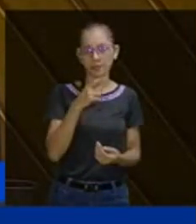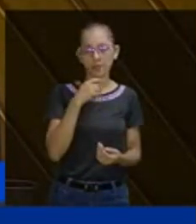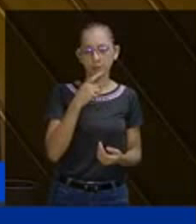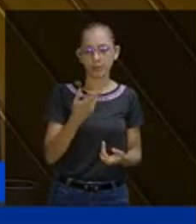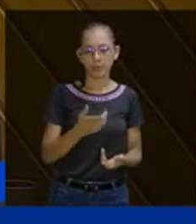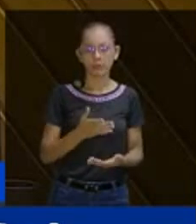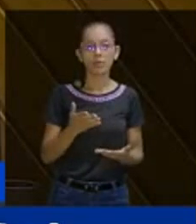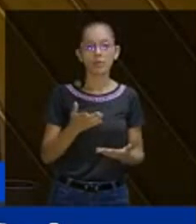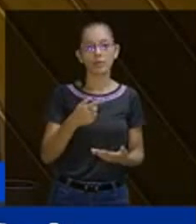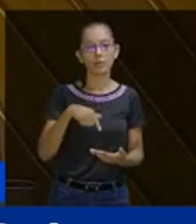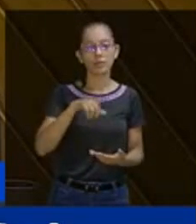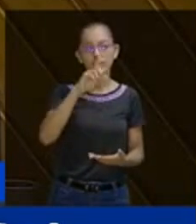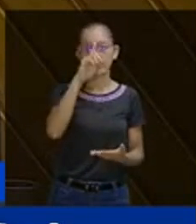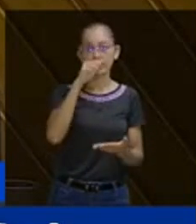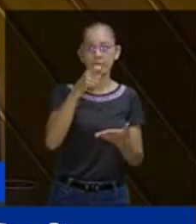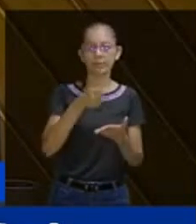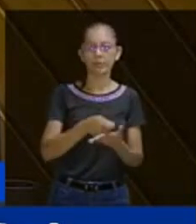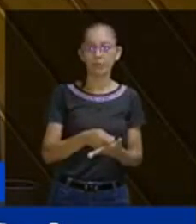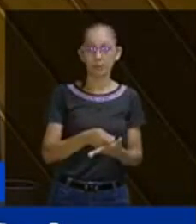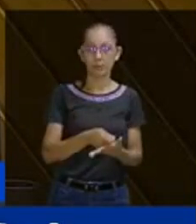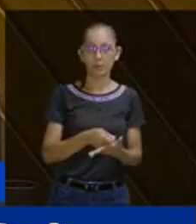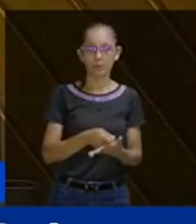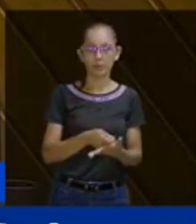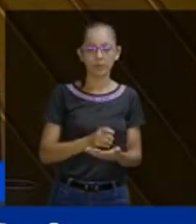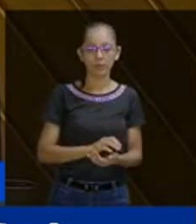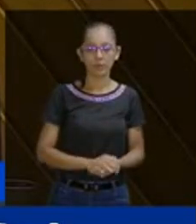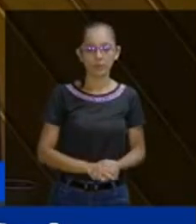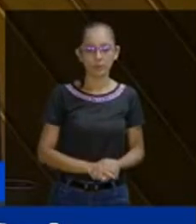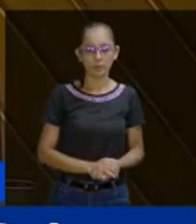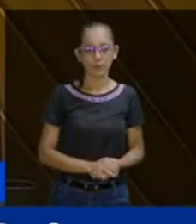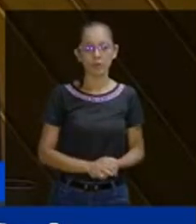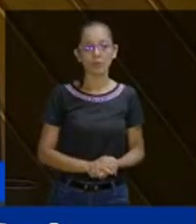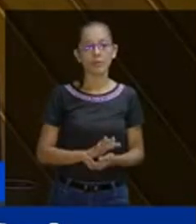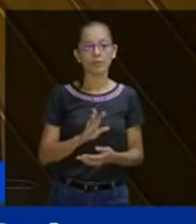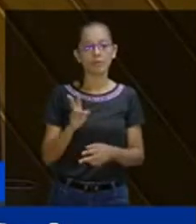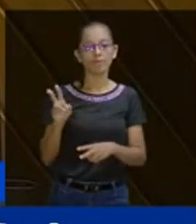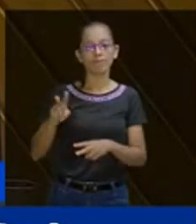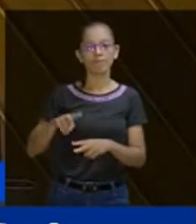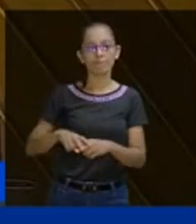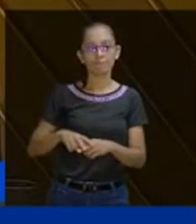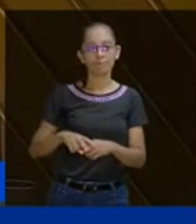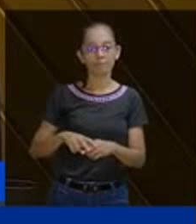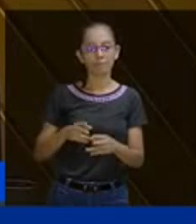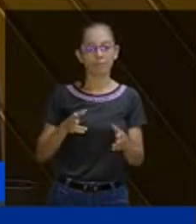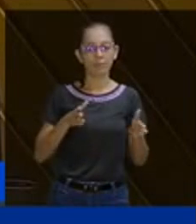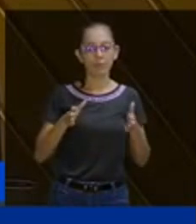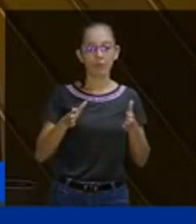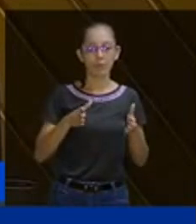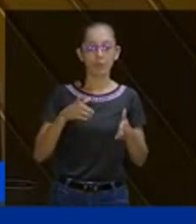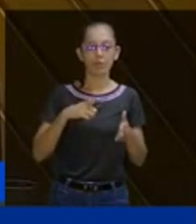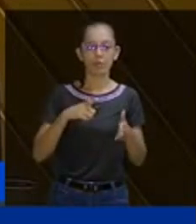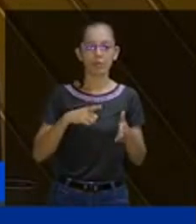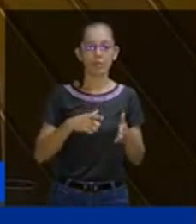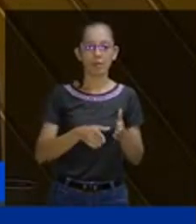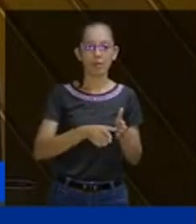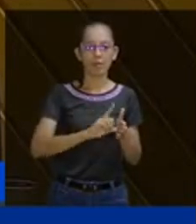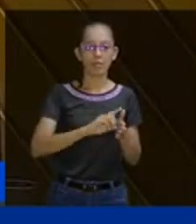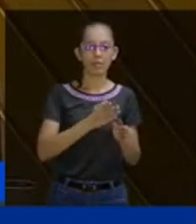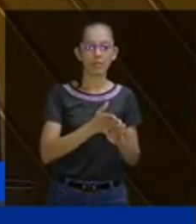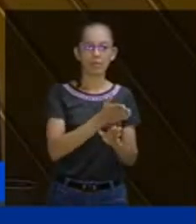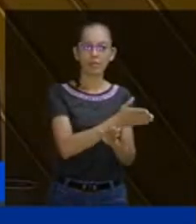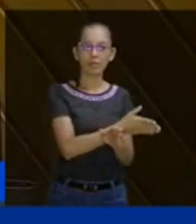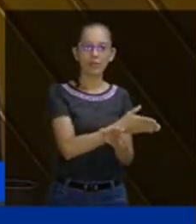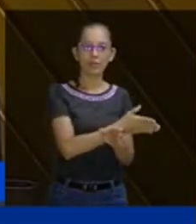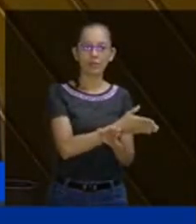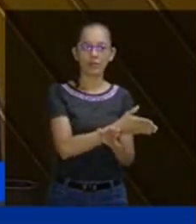uma decisão que decretou a prisão preventiva que antecede os 15 dias da imunidade. Ora,